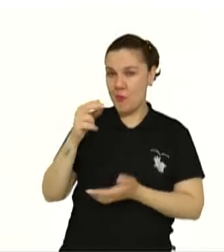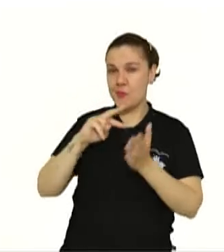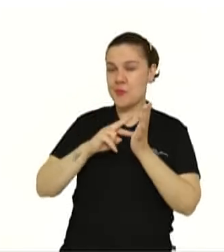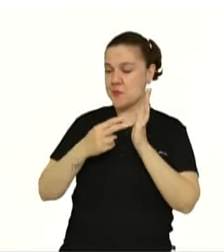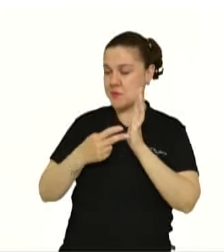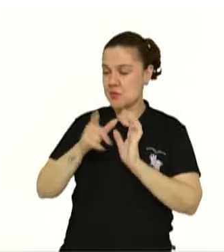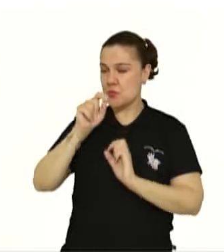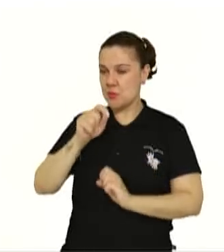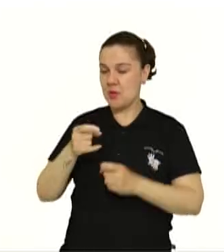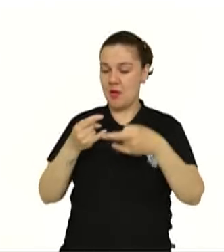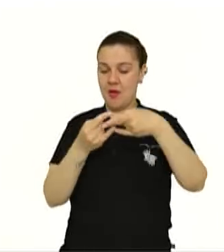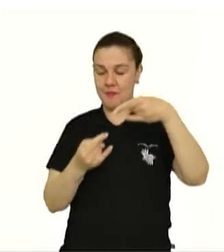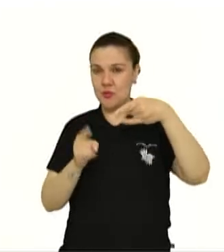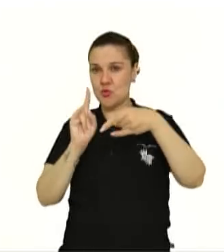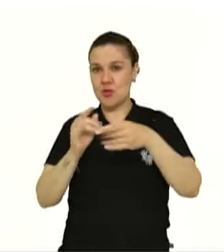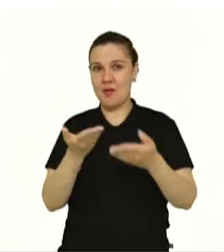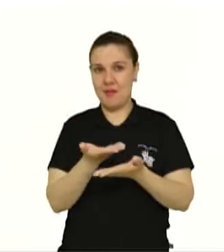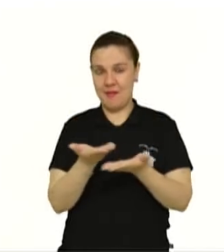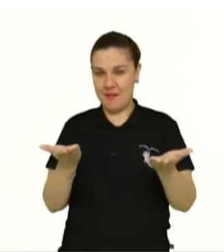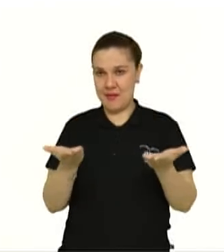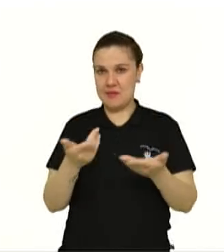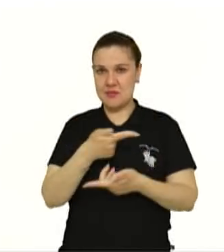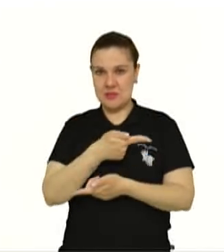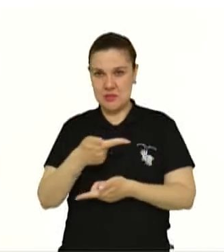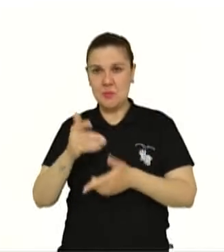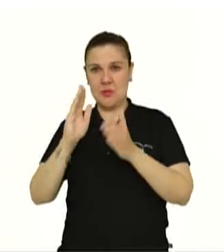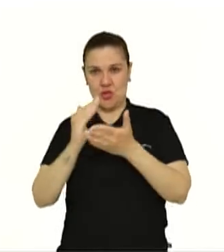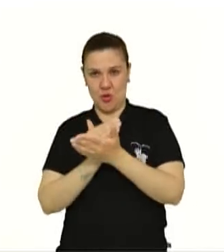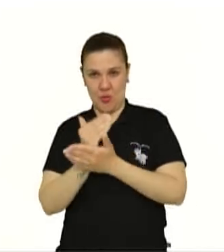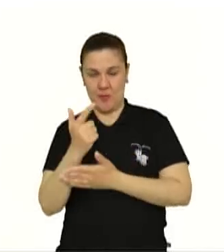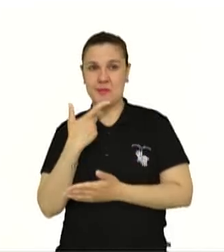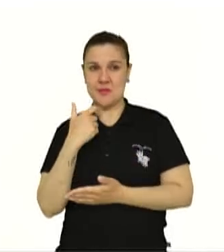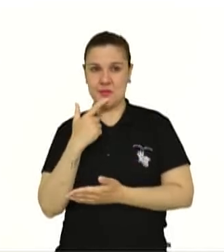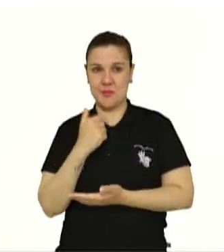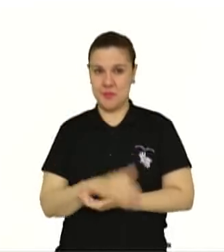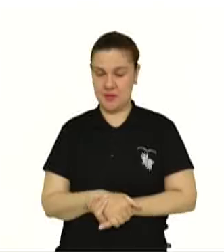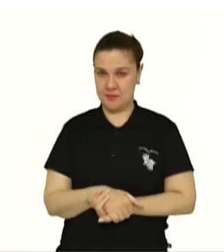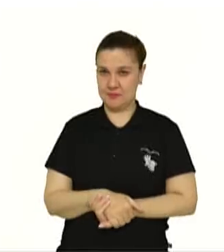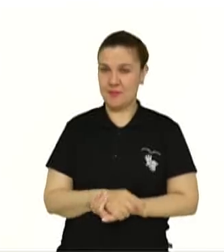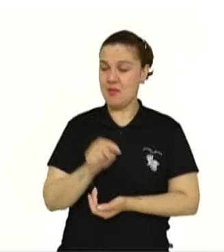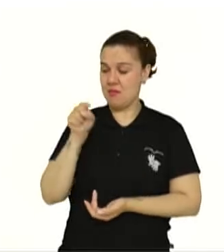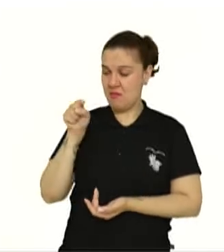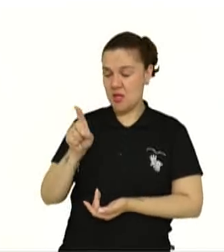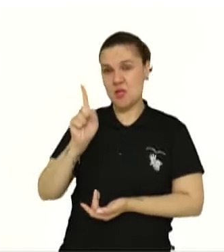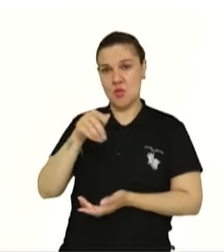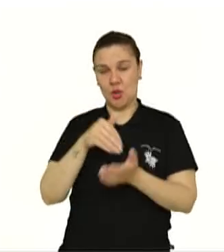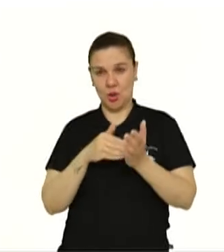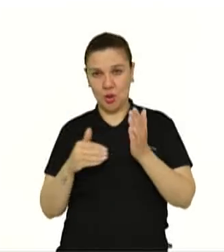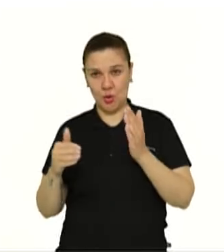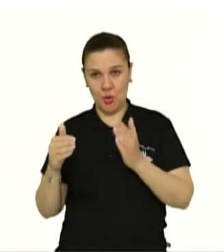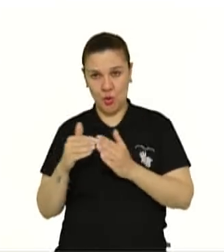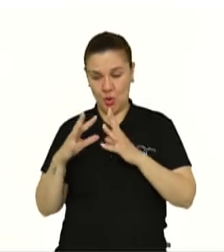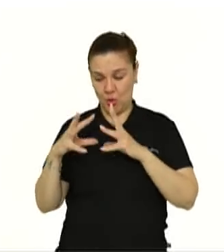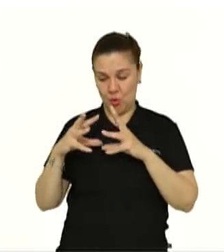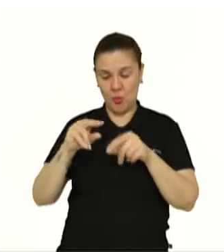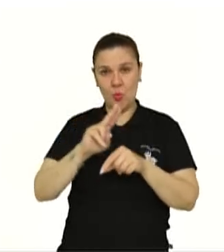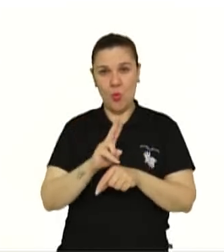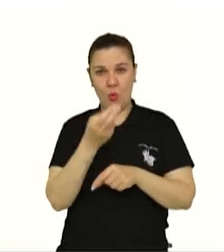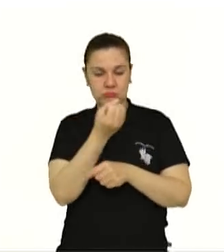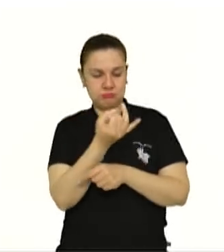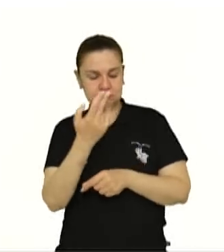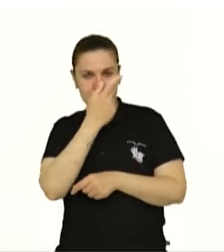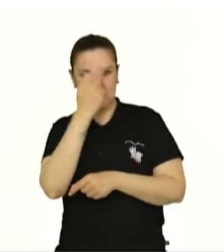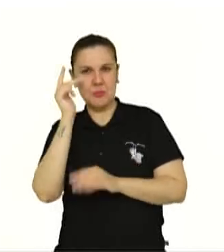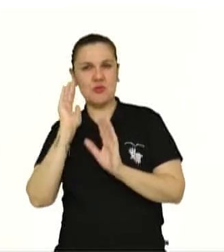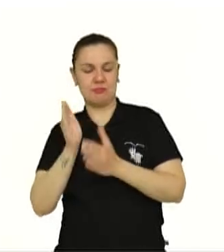seja, fatura já essa semana começam a chegar na cor vermelha? Isso vale para todo mundo ou apenas para